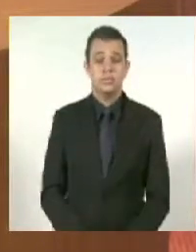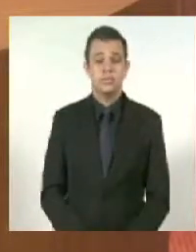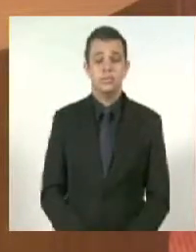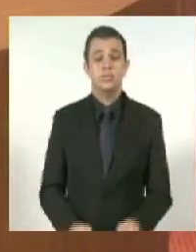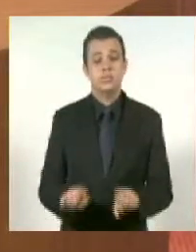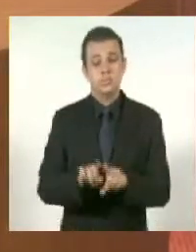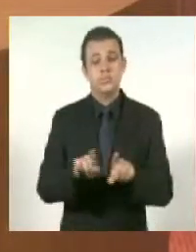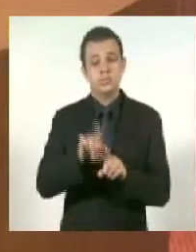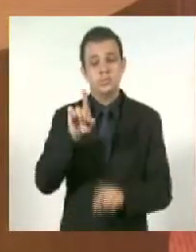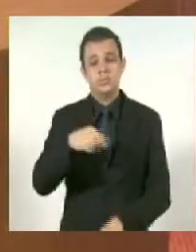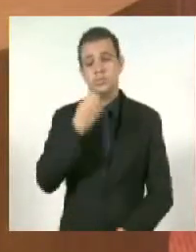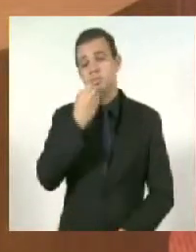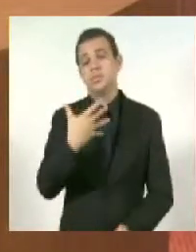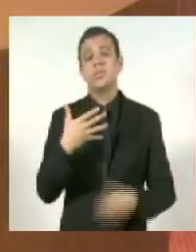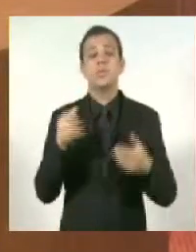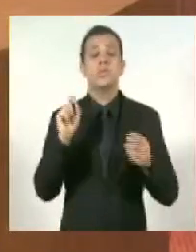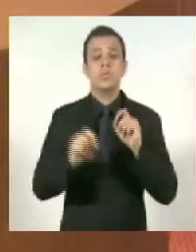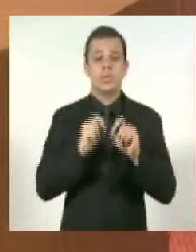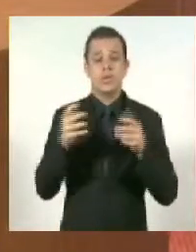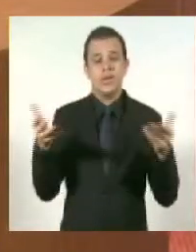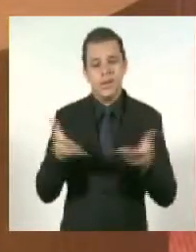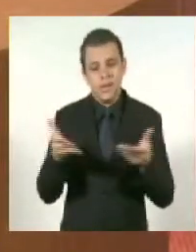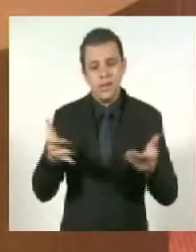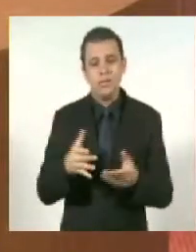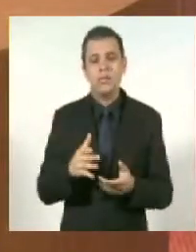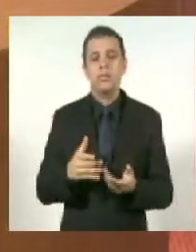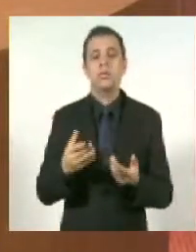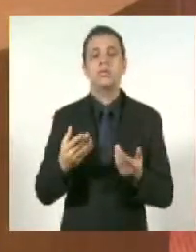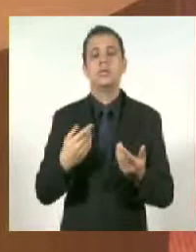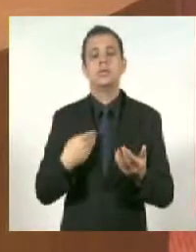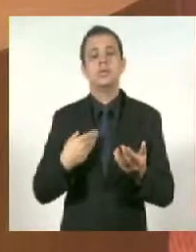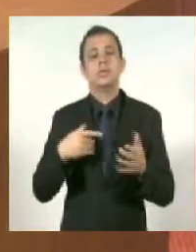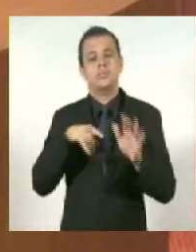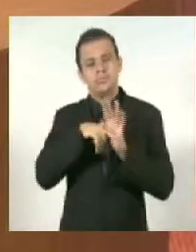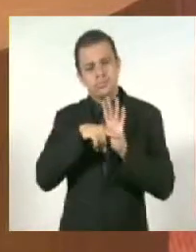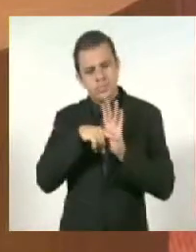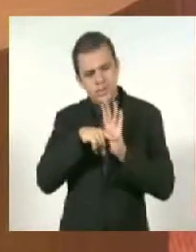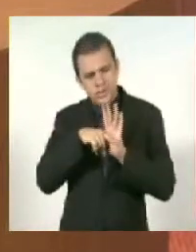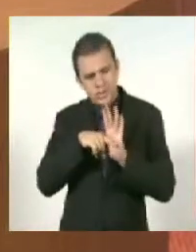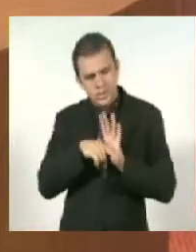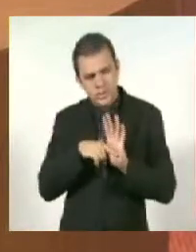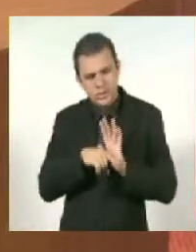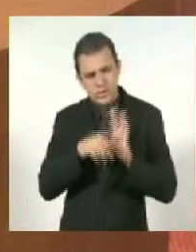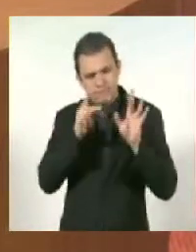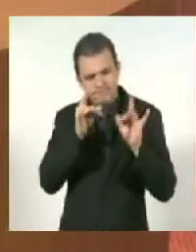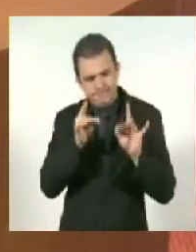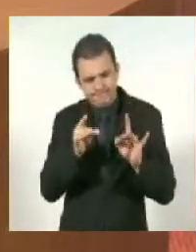que tenha agora apurado mais o critério, tenha ficado mais exigente, mas a empresa